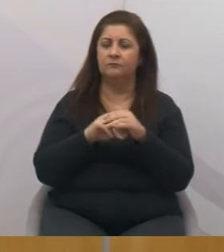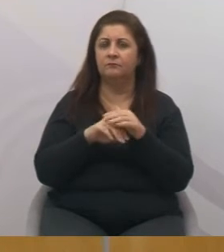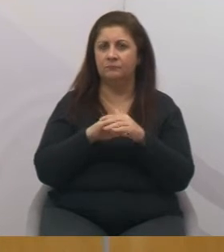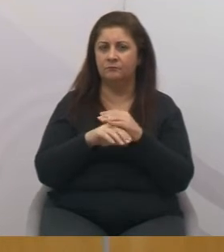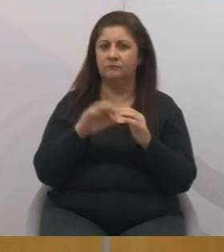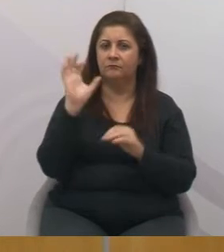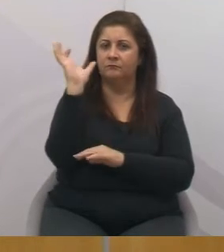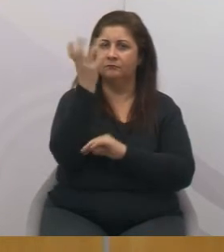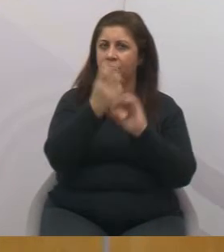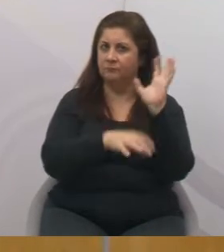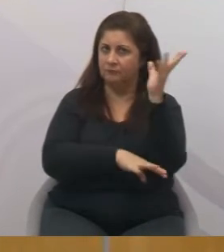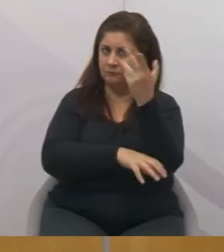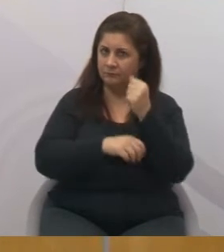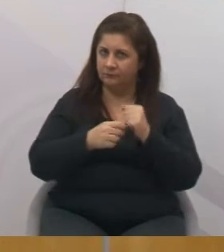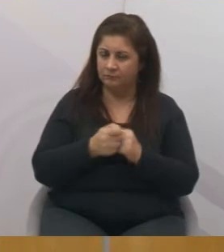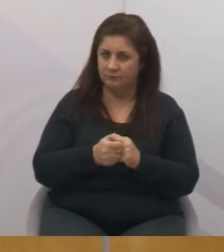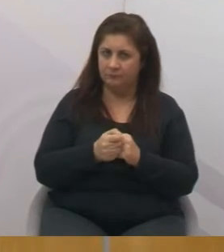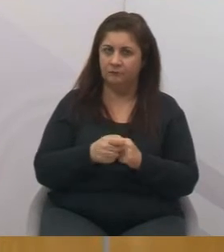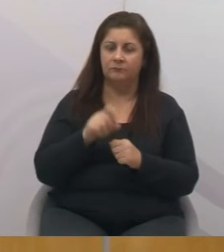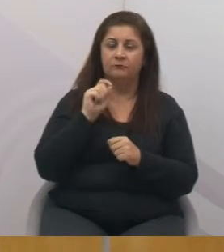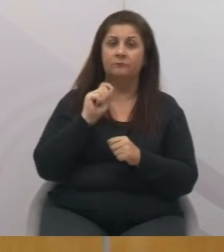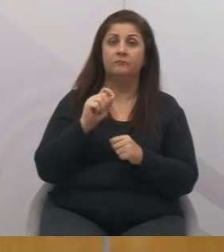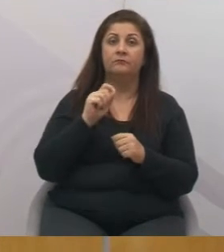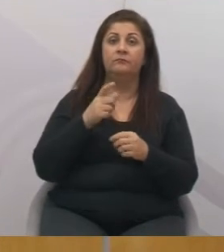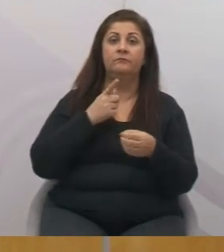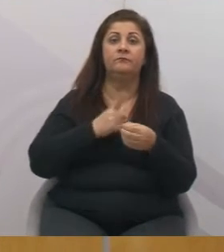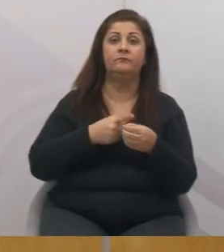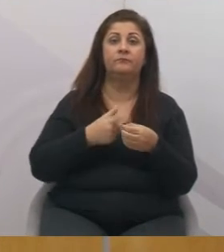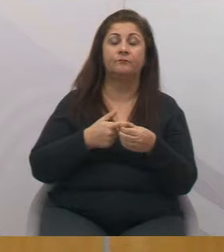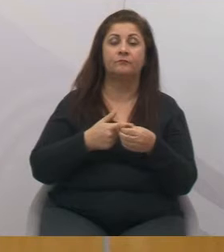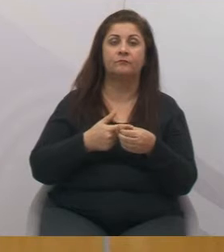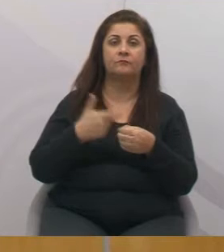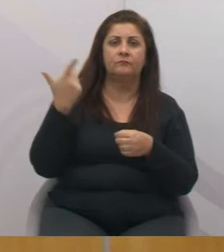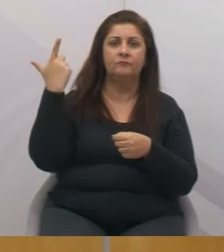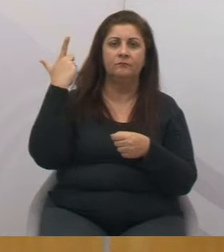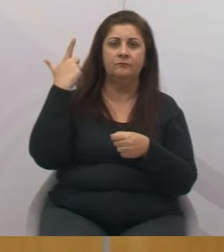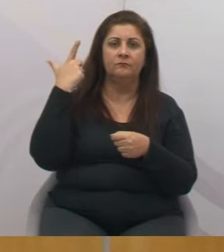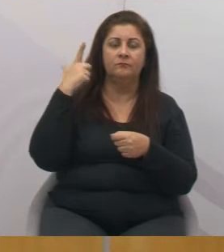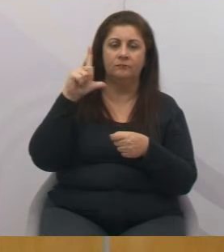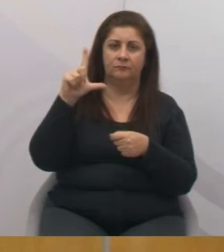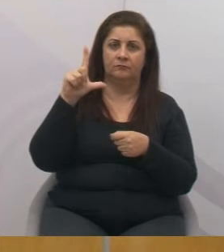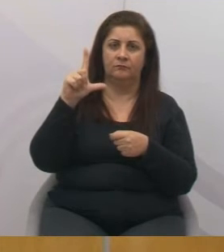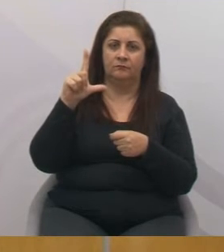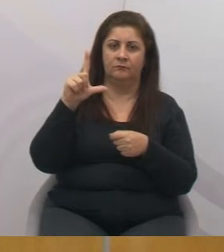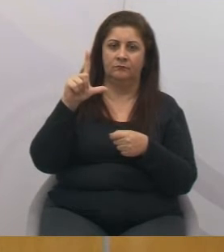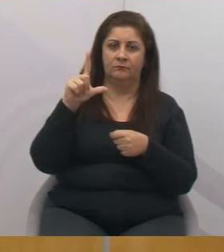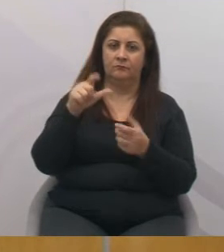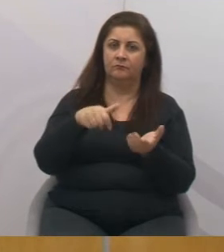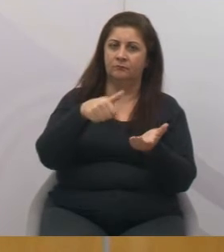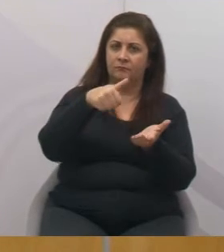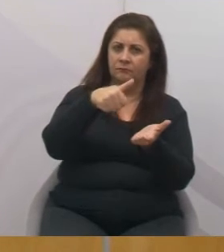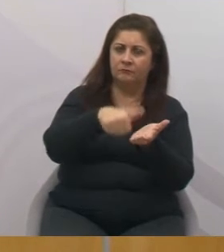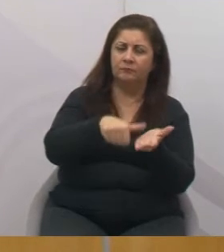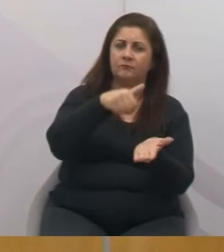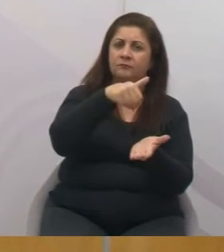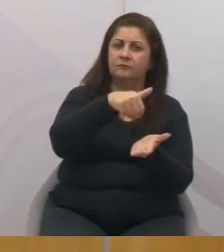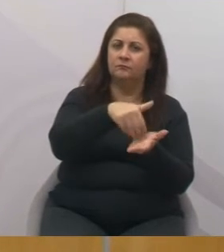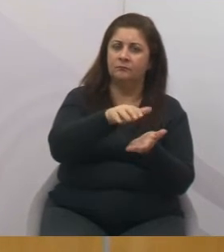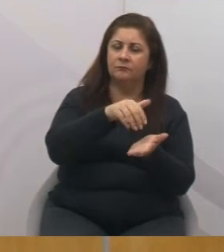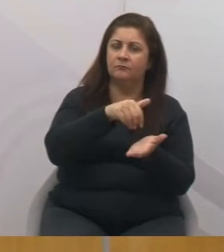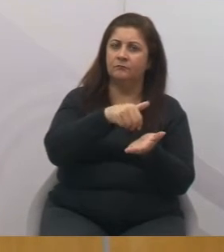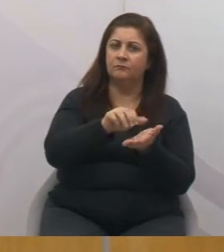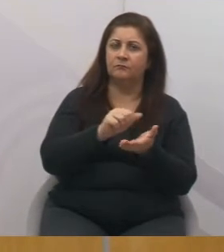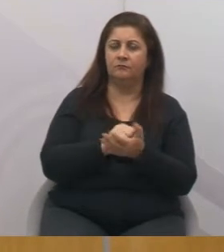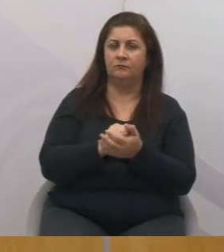outros, para que o município pudesse dar as licenças de baixo